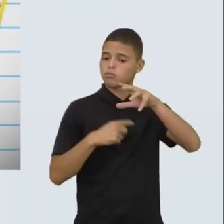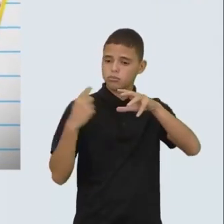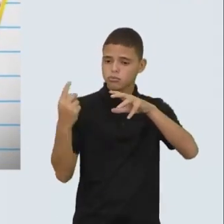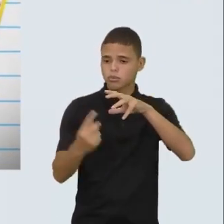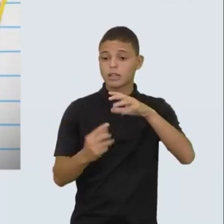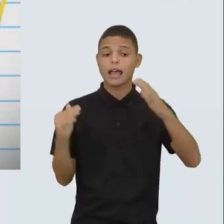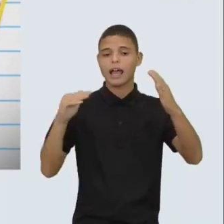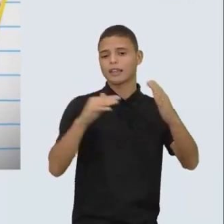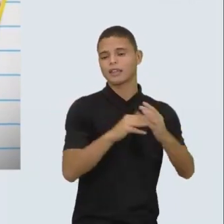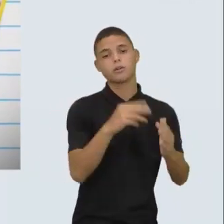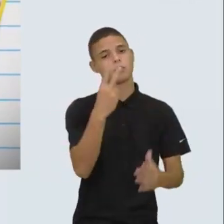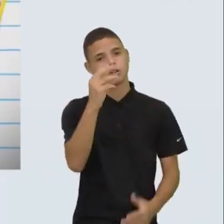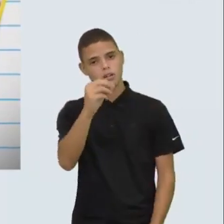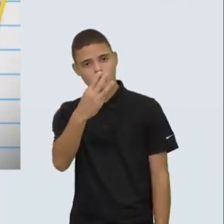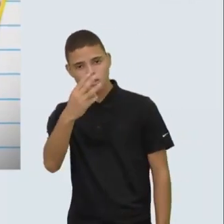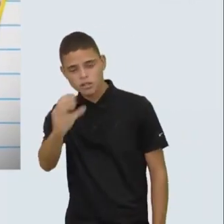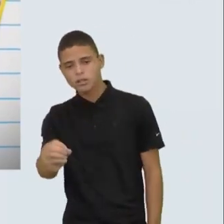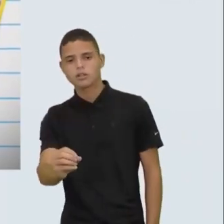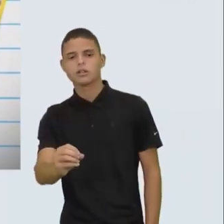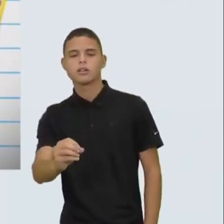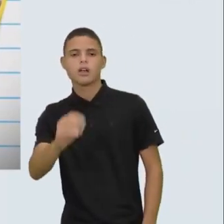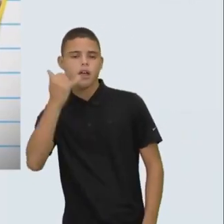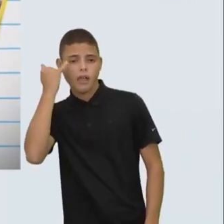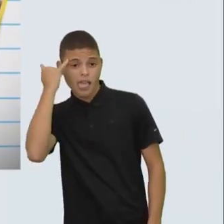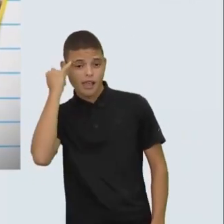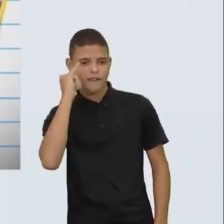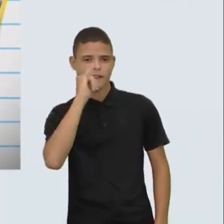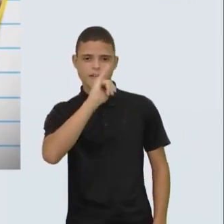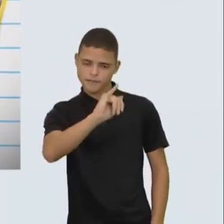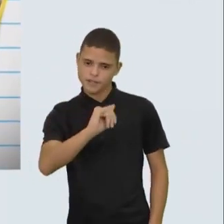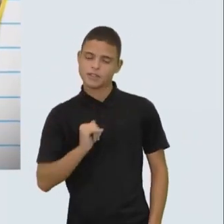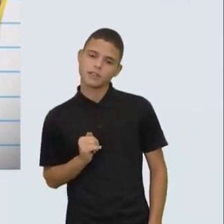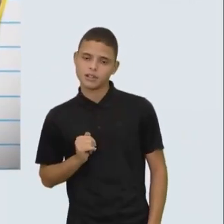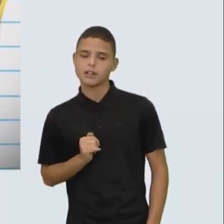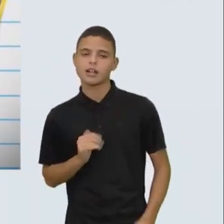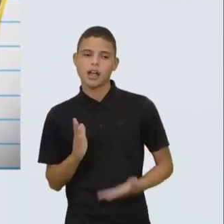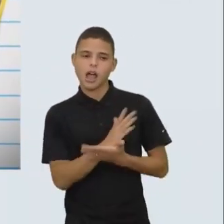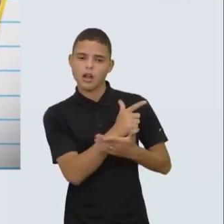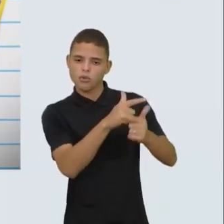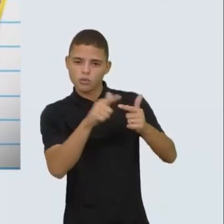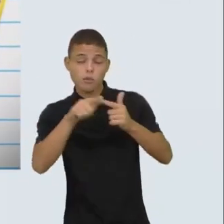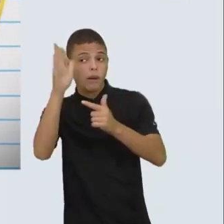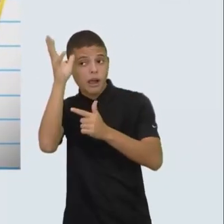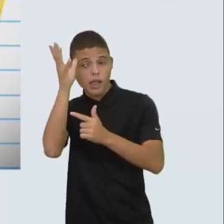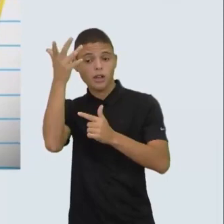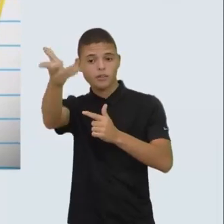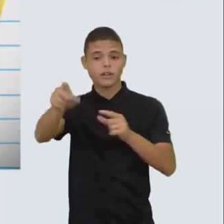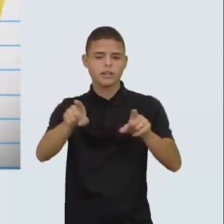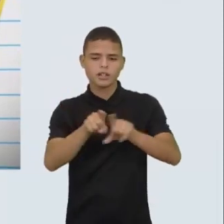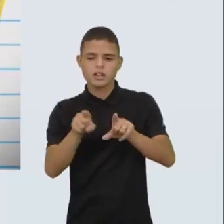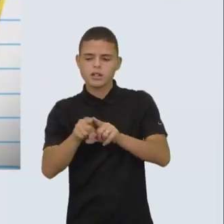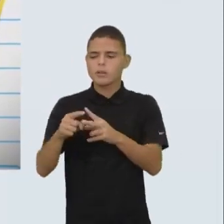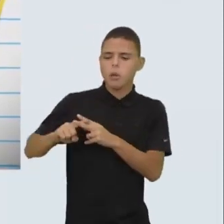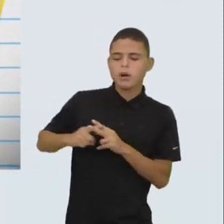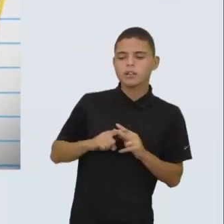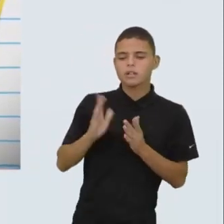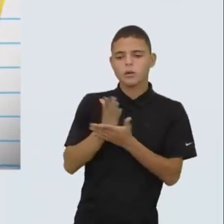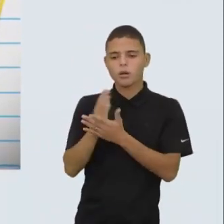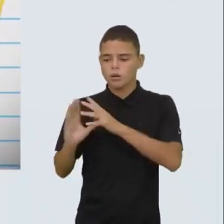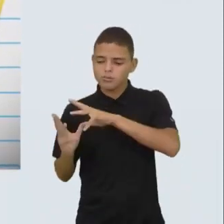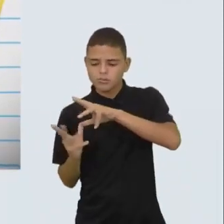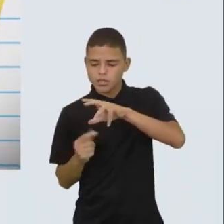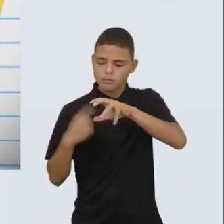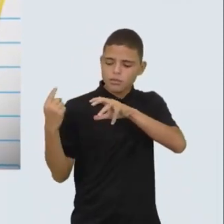Até 2030, combater a desertificação, restaurar a terra e o solo degradado, incluindo terrenos afetados pela